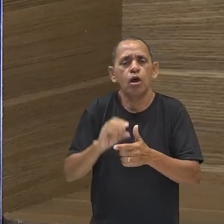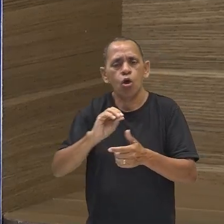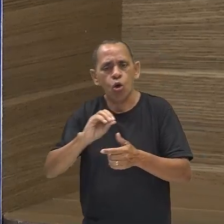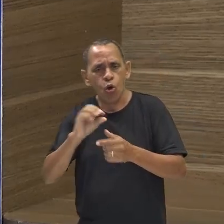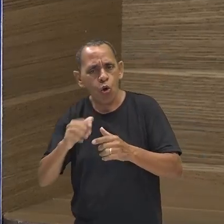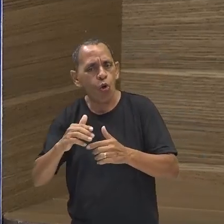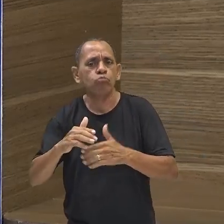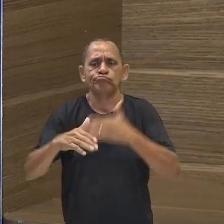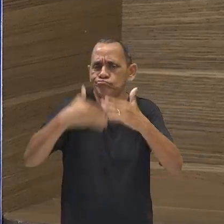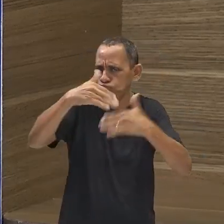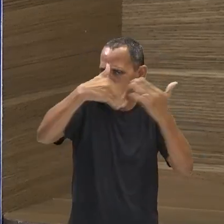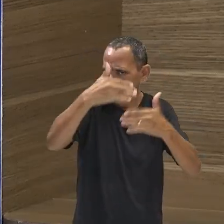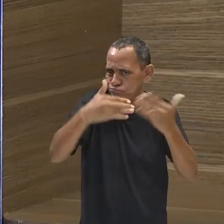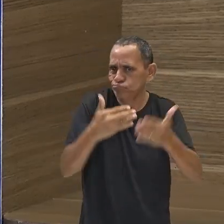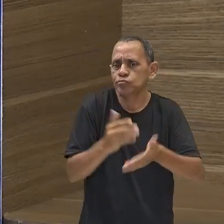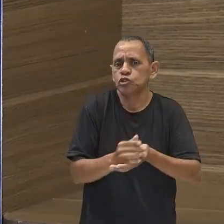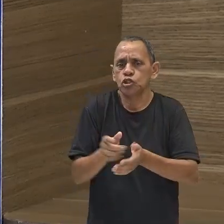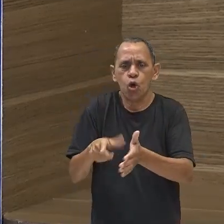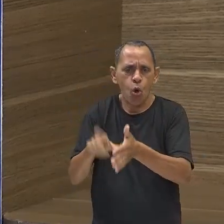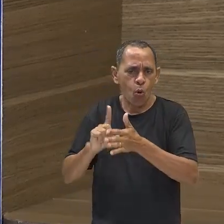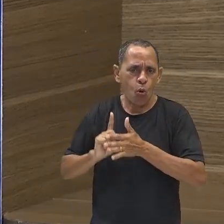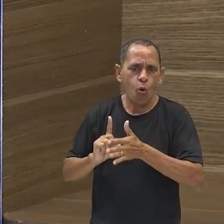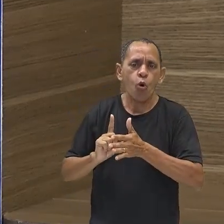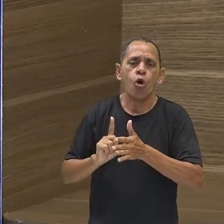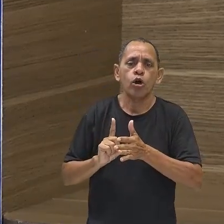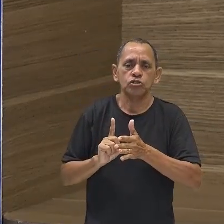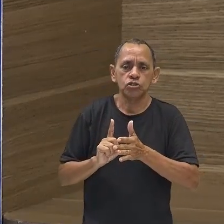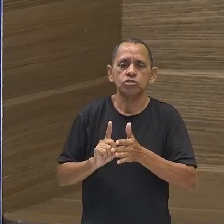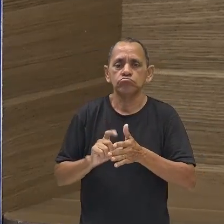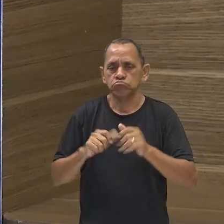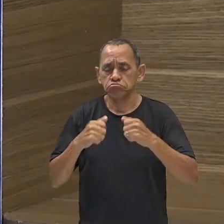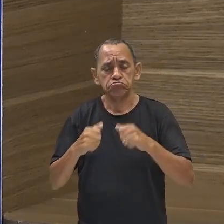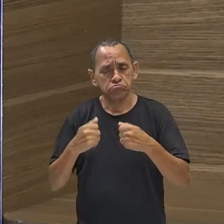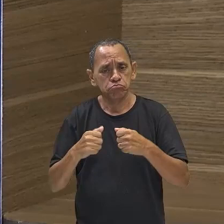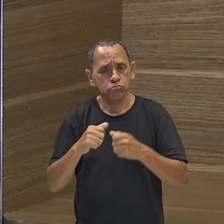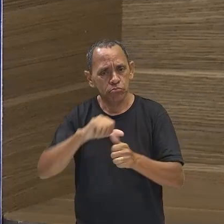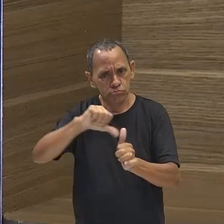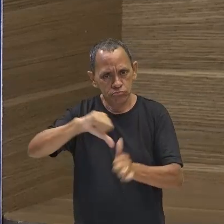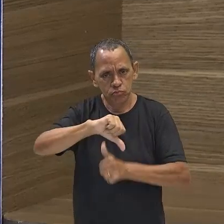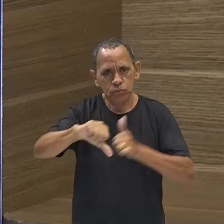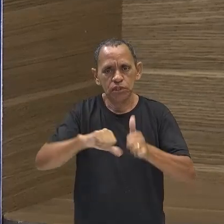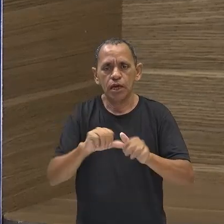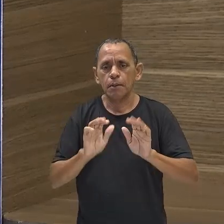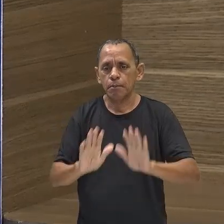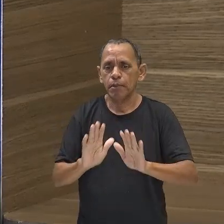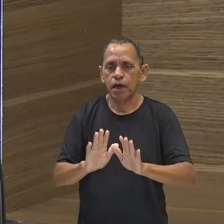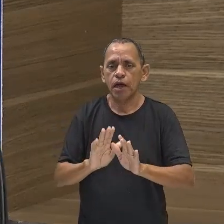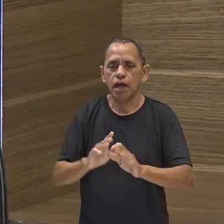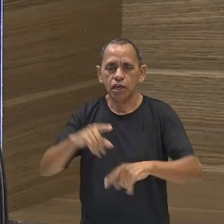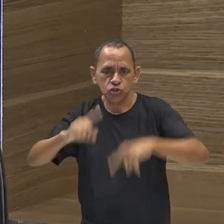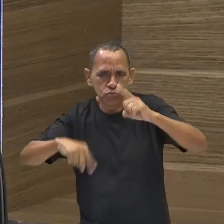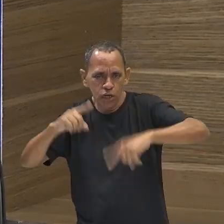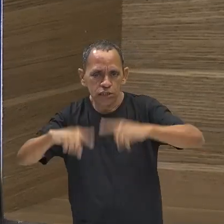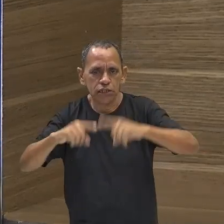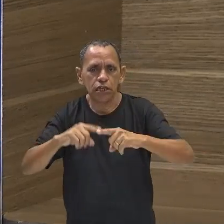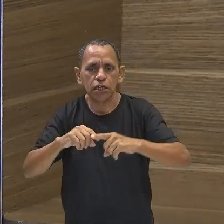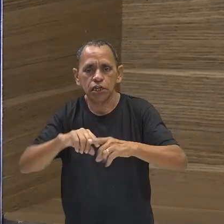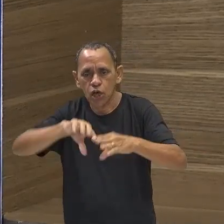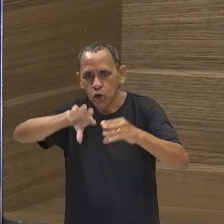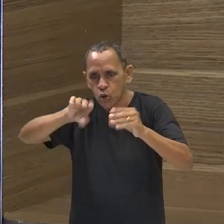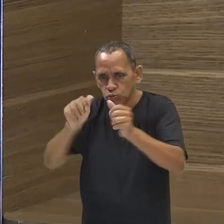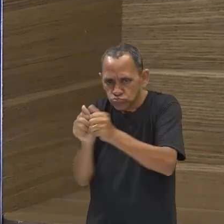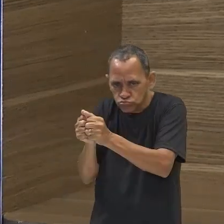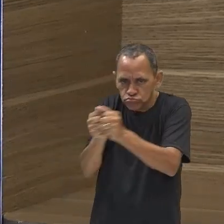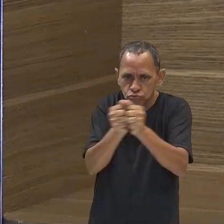bom? Eu quero informar aqui aos professores que cada login é atrelado ao equipamento de sala,